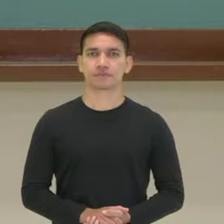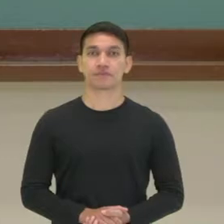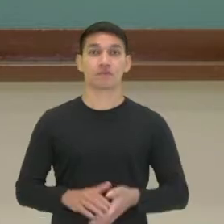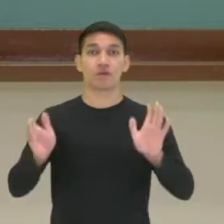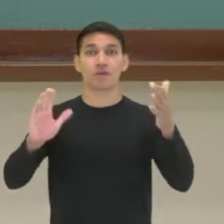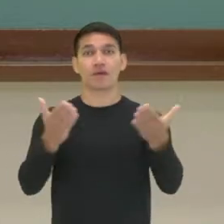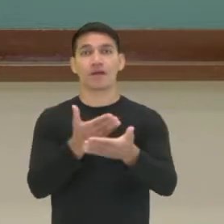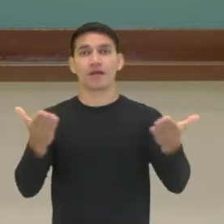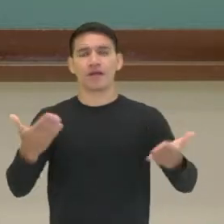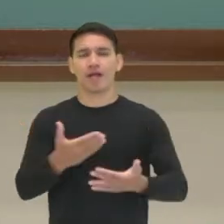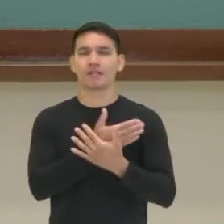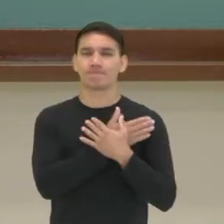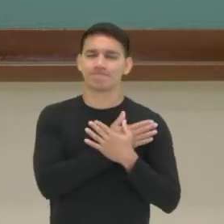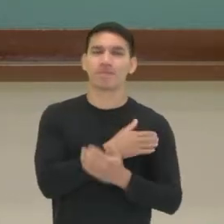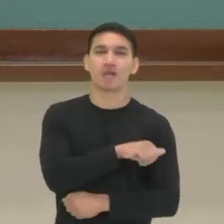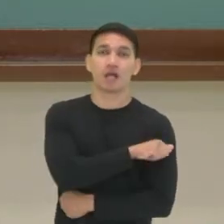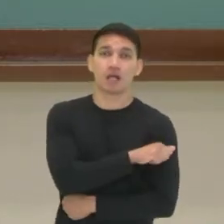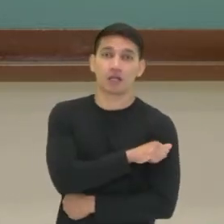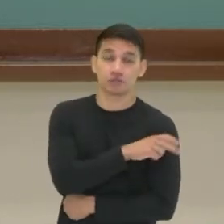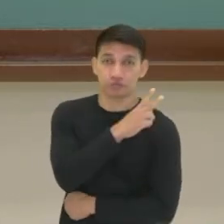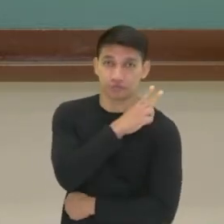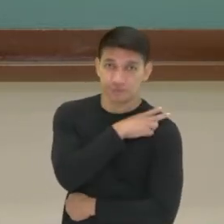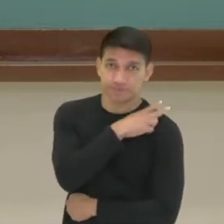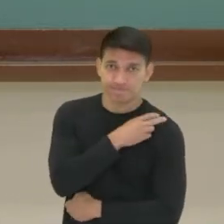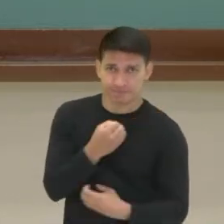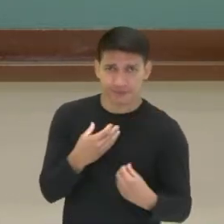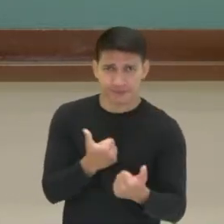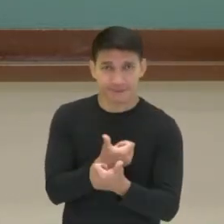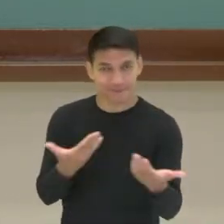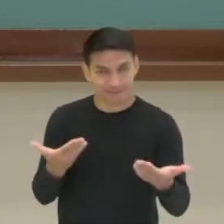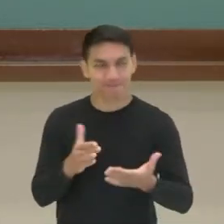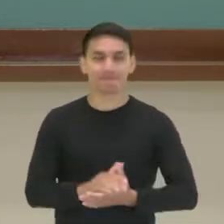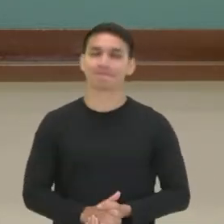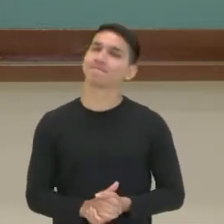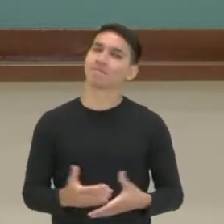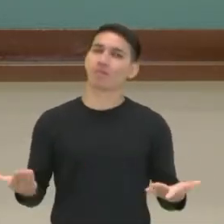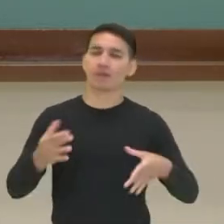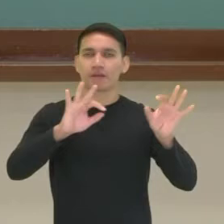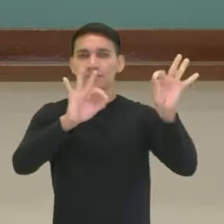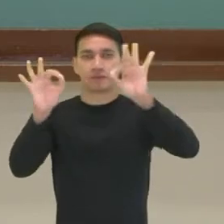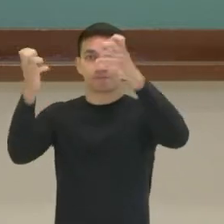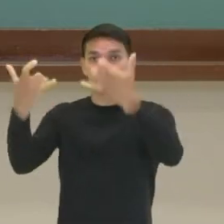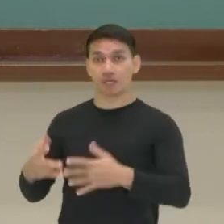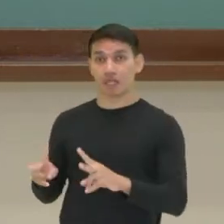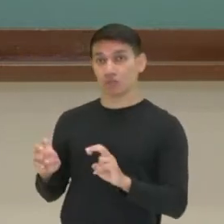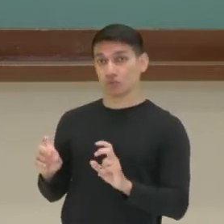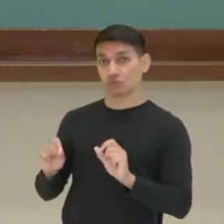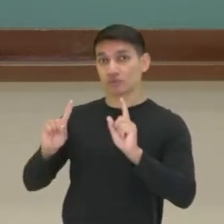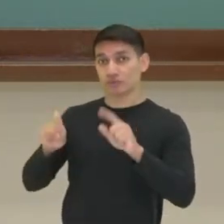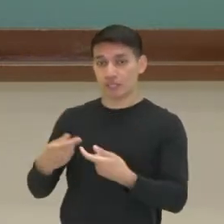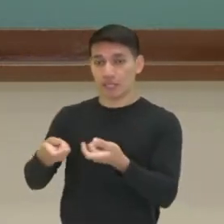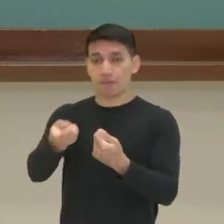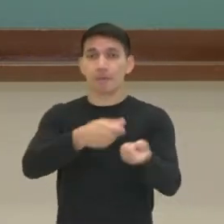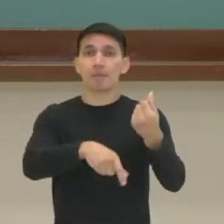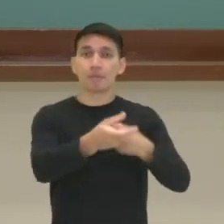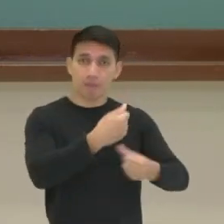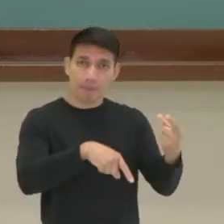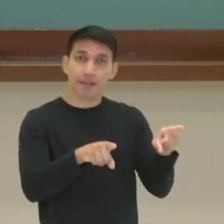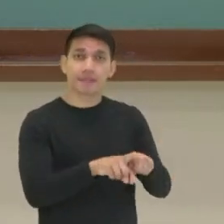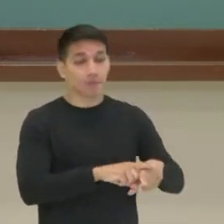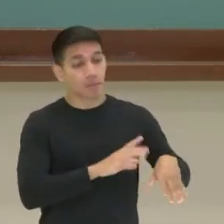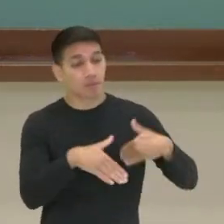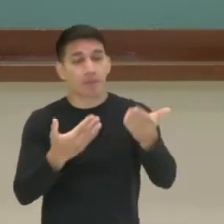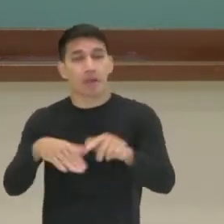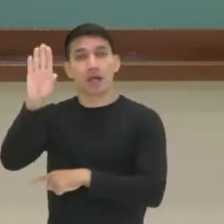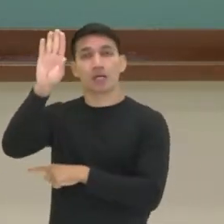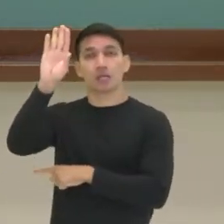Olá, estudantes da segunda série do ensino médio, tudo bem com vocês? Neste vídeo nós vamos falar então sobre a economia e a industrialização do